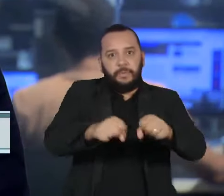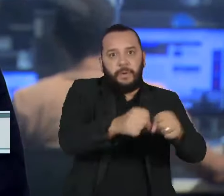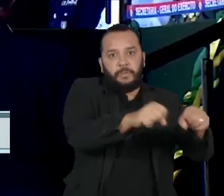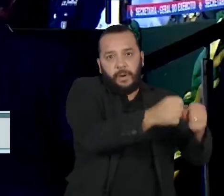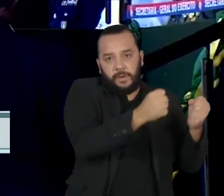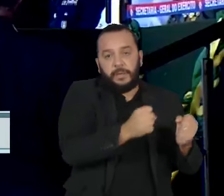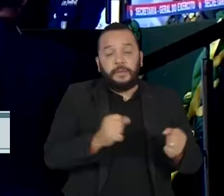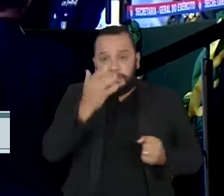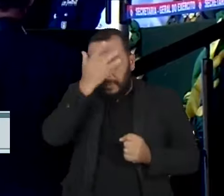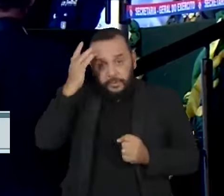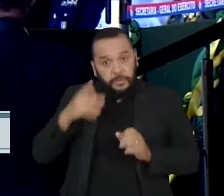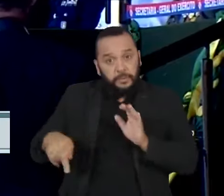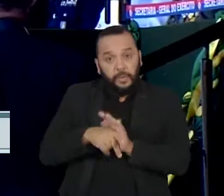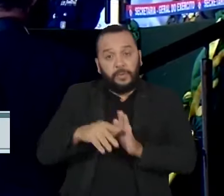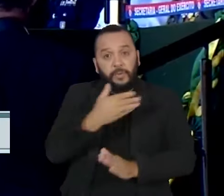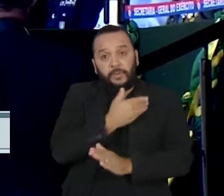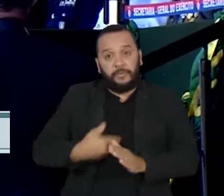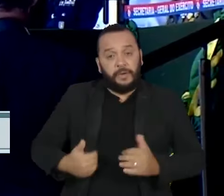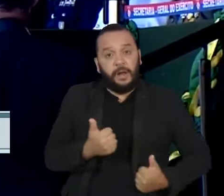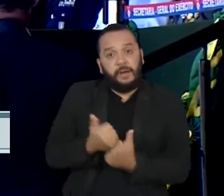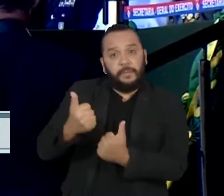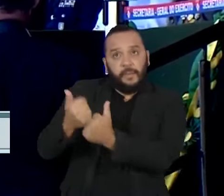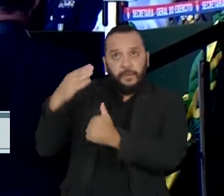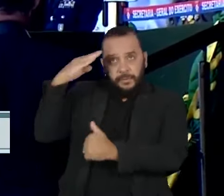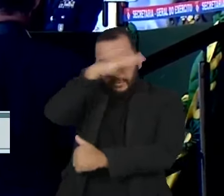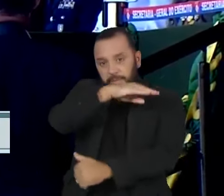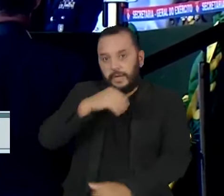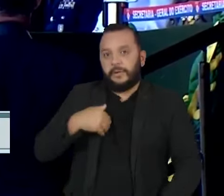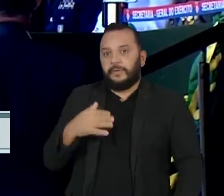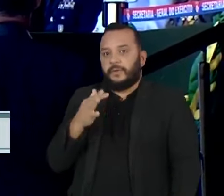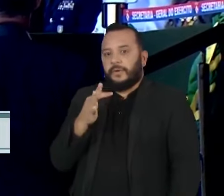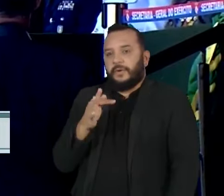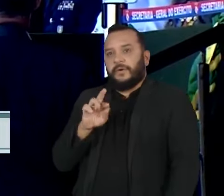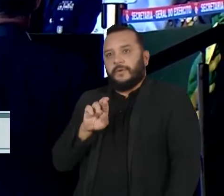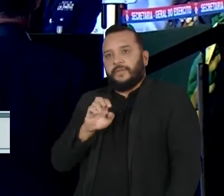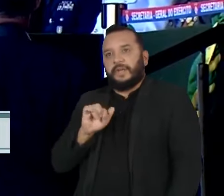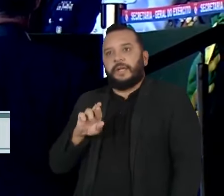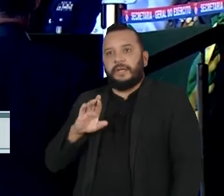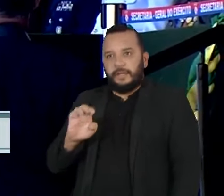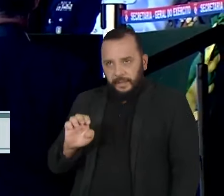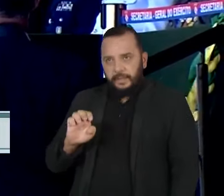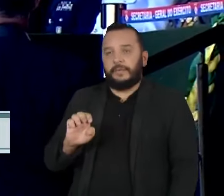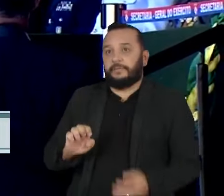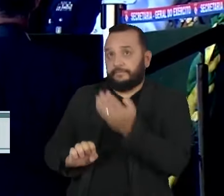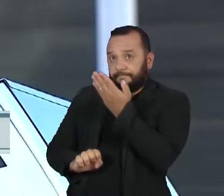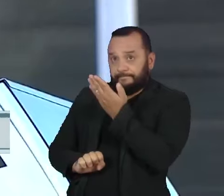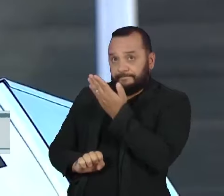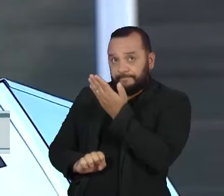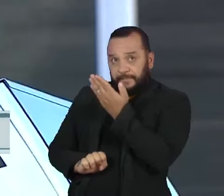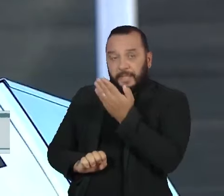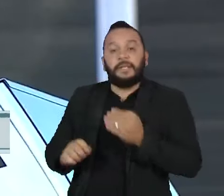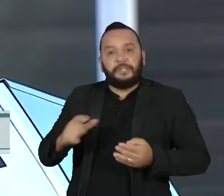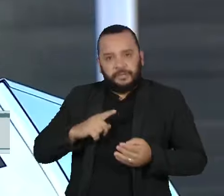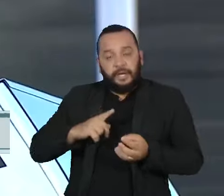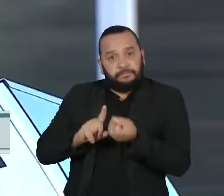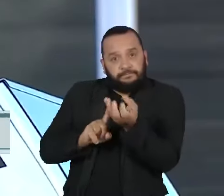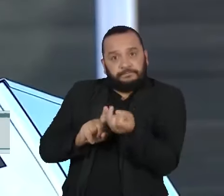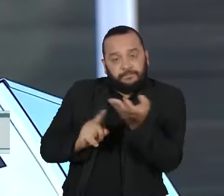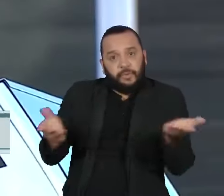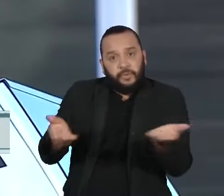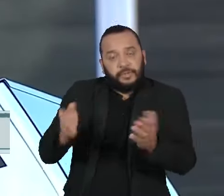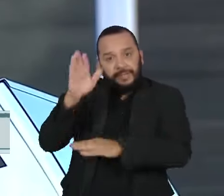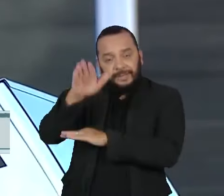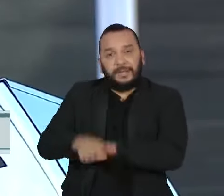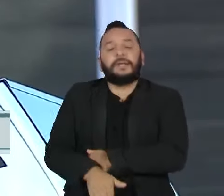Bolsonaro. O general Freire Gomes será ouvido hoje à tarde. Ele aparece em mensagens